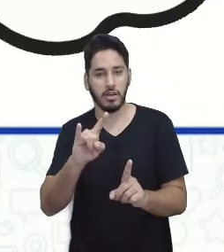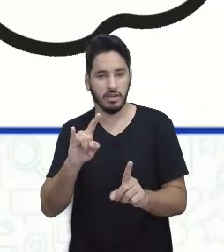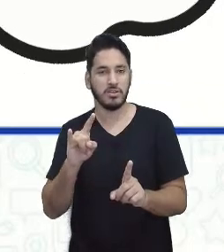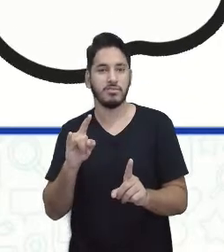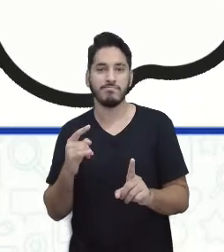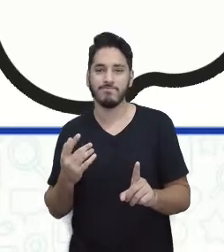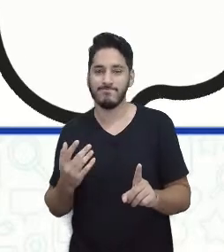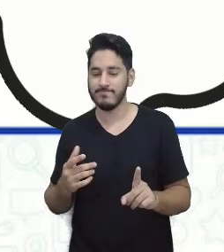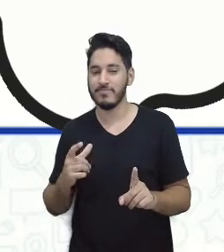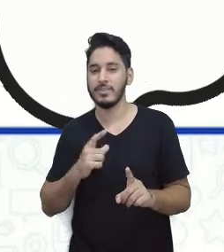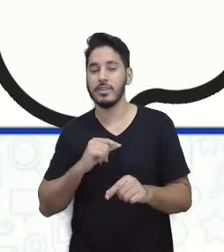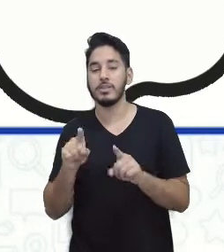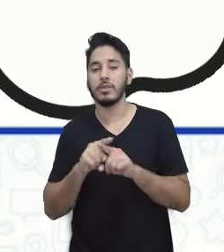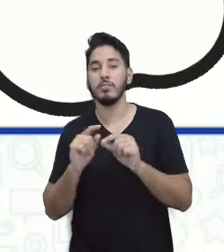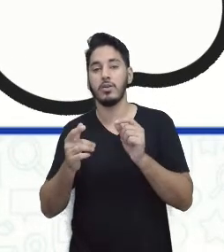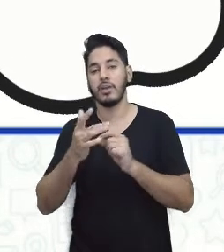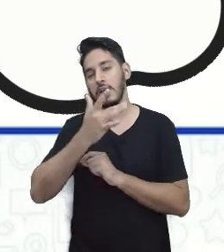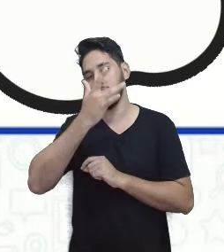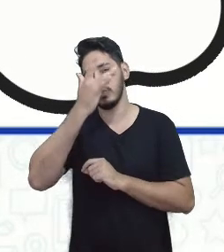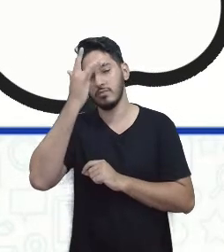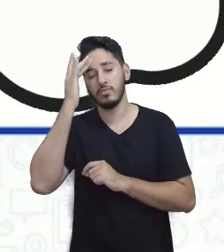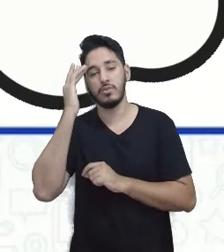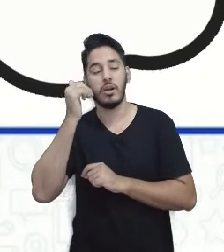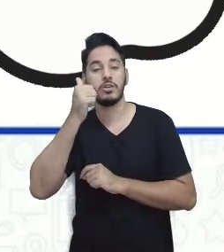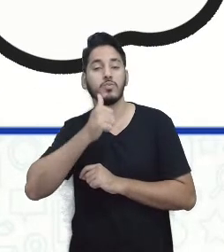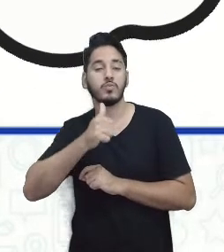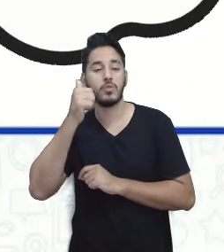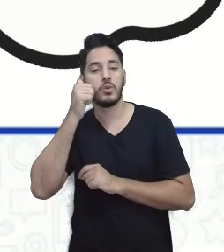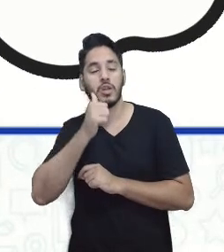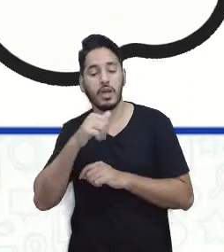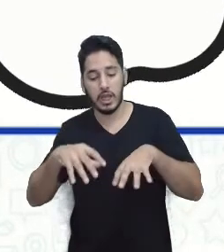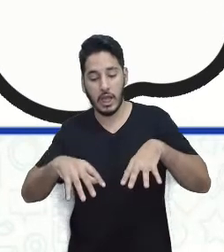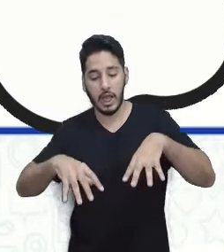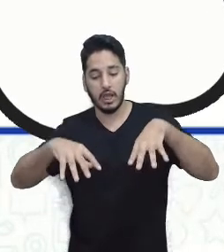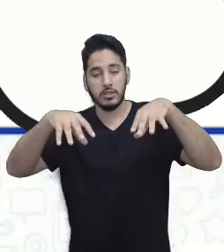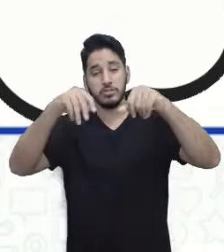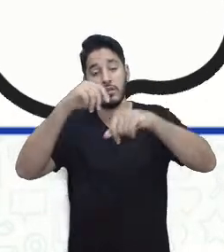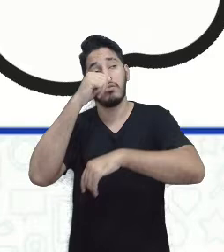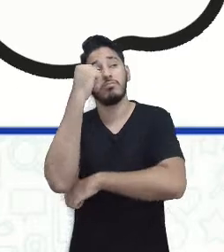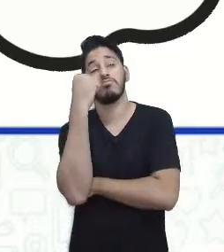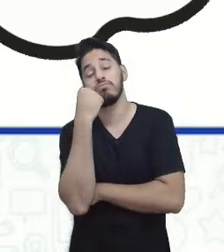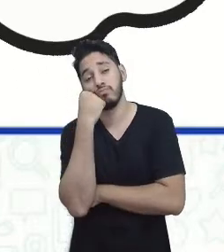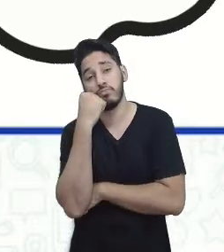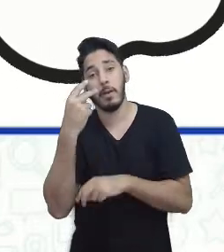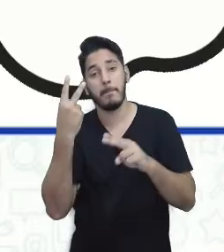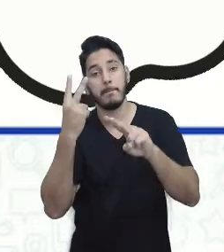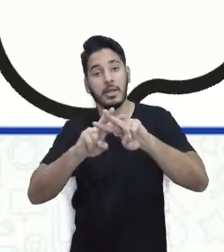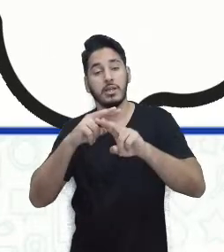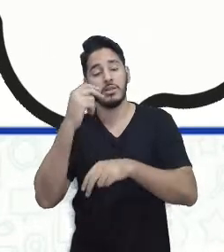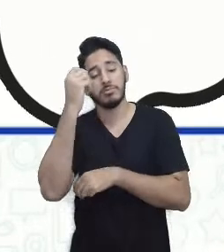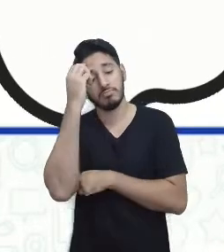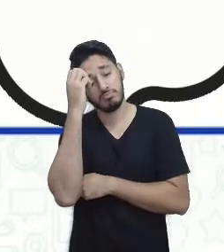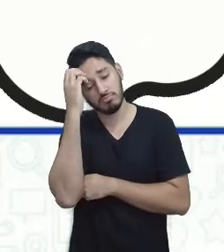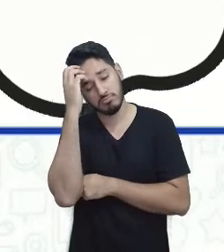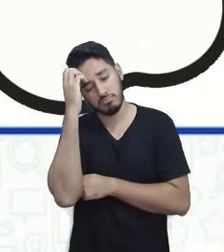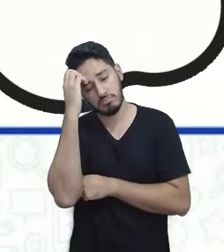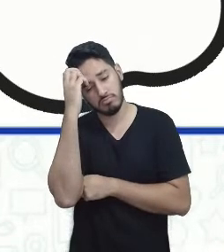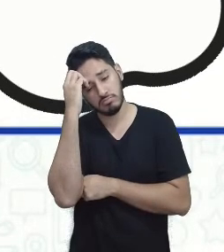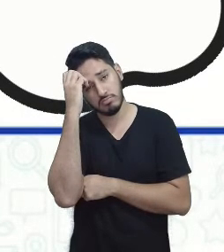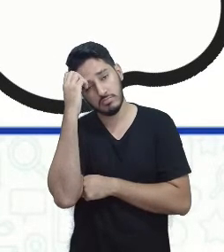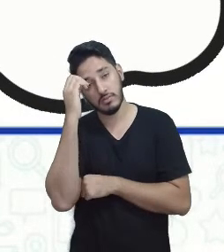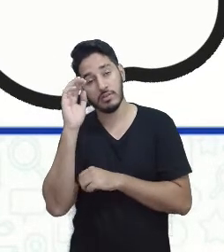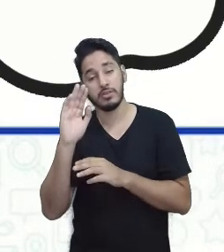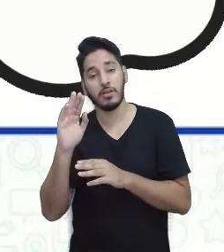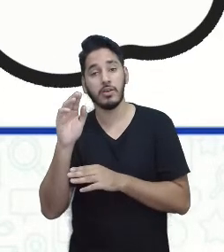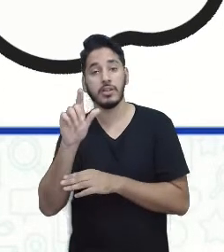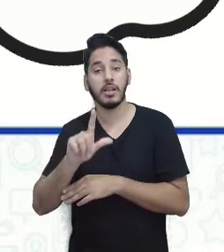também as donzelas encasteladas, né? Que é parte do imaginário nordestino, que estava na literatura